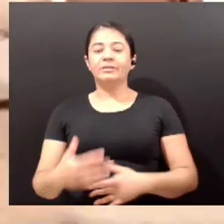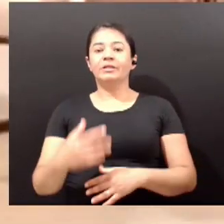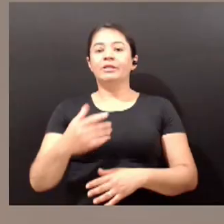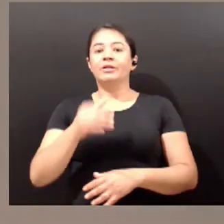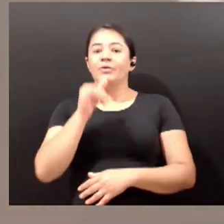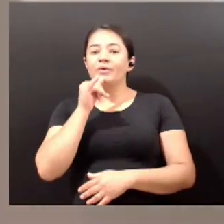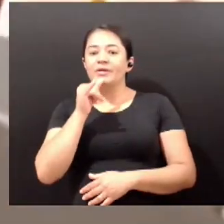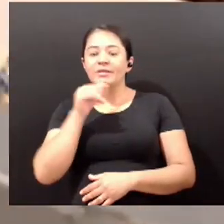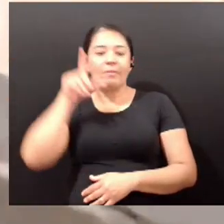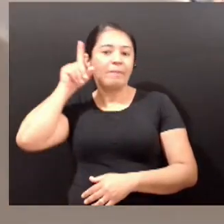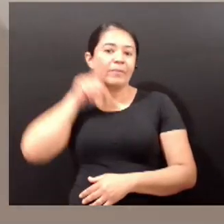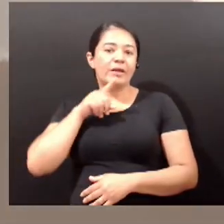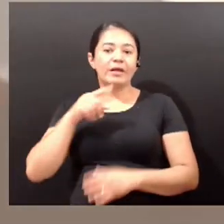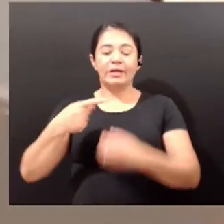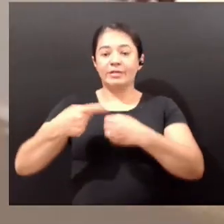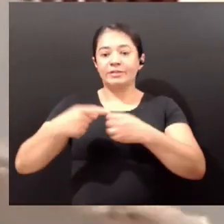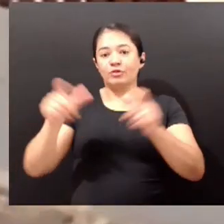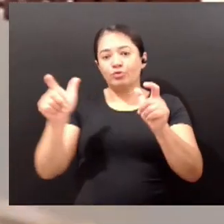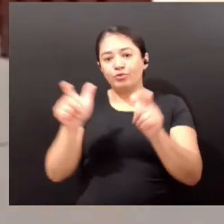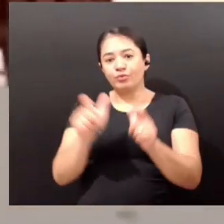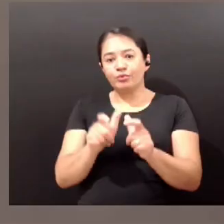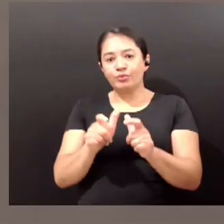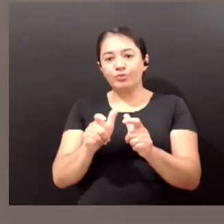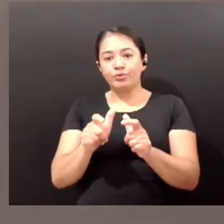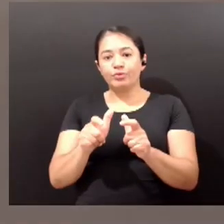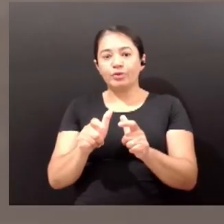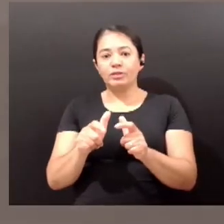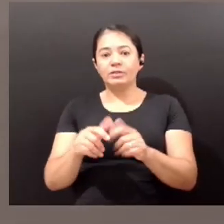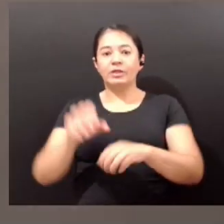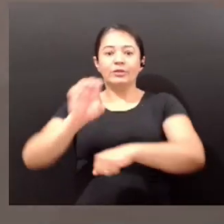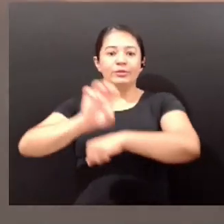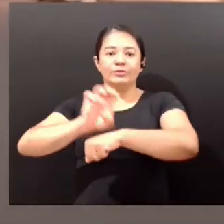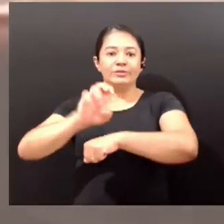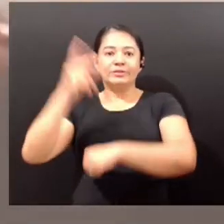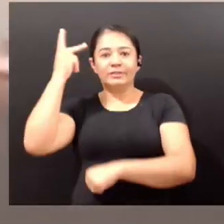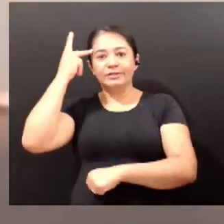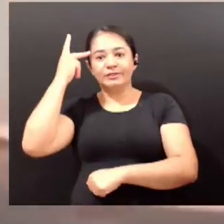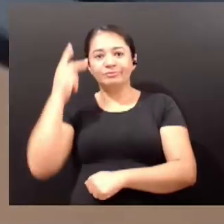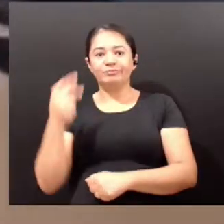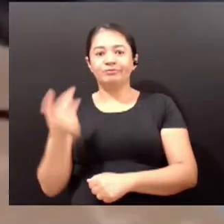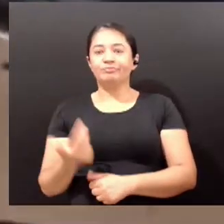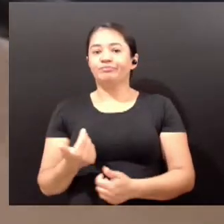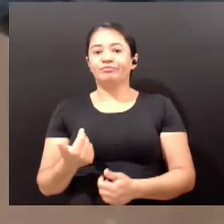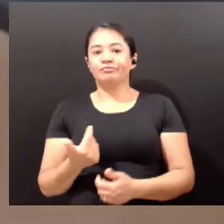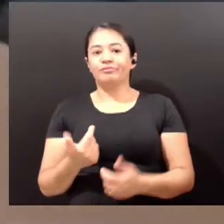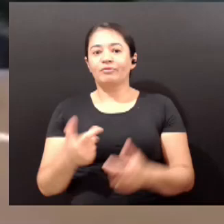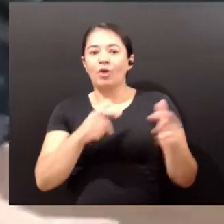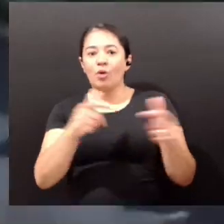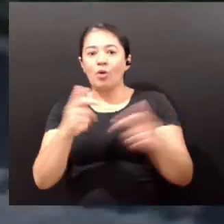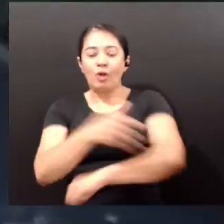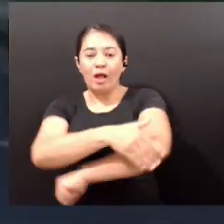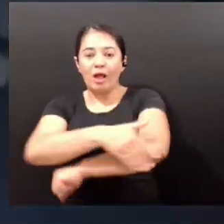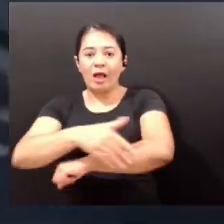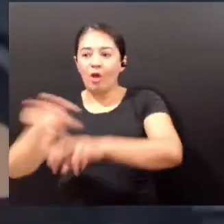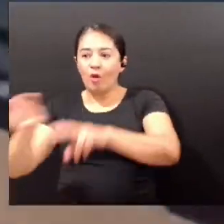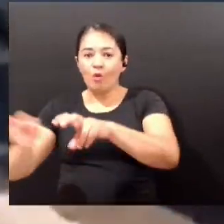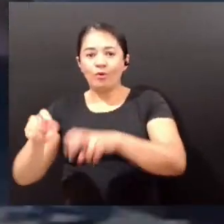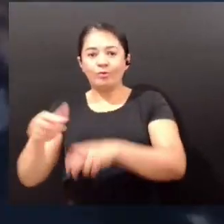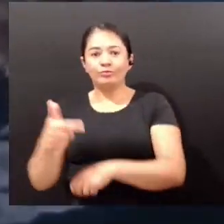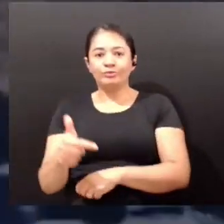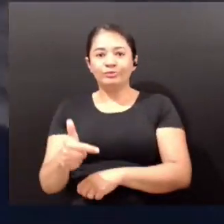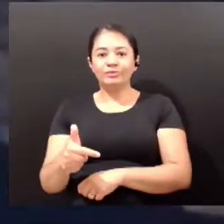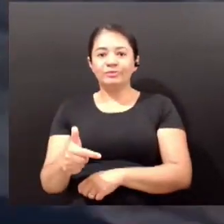menores cidades aí do estado de São Paulo, não tem nem praticamente área rural, tem uma